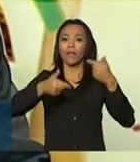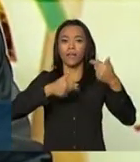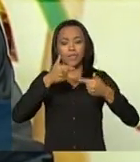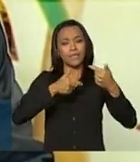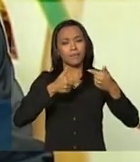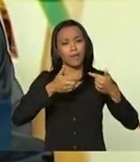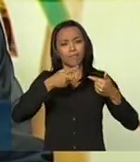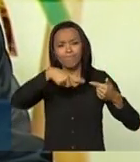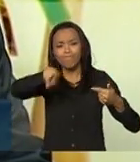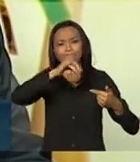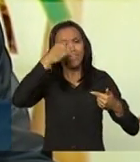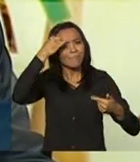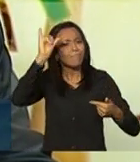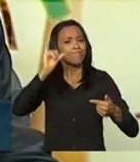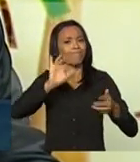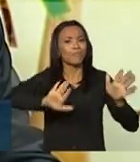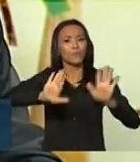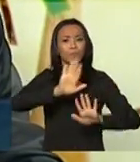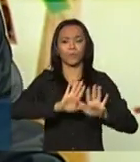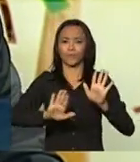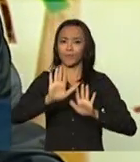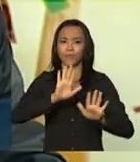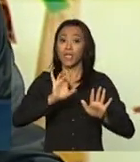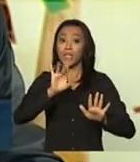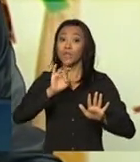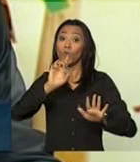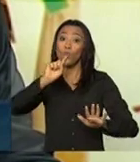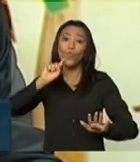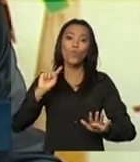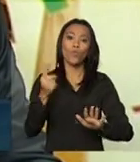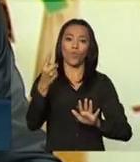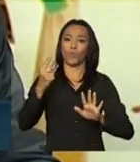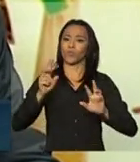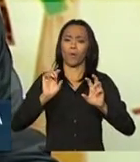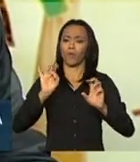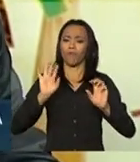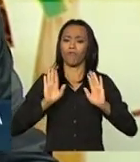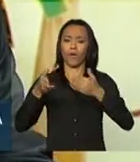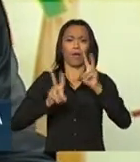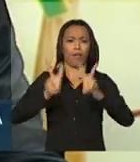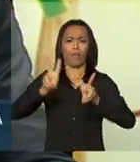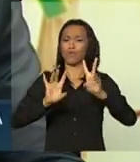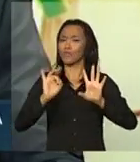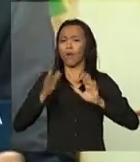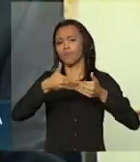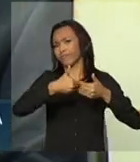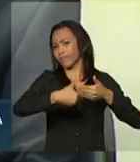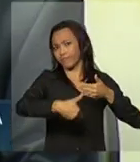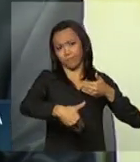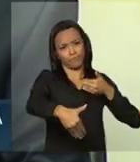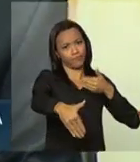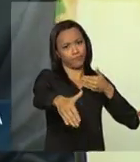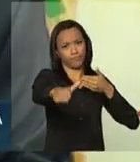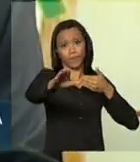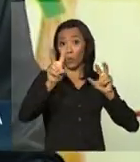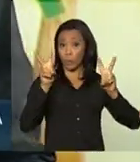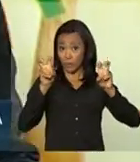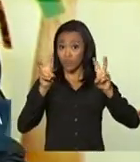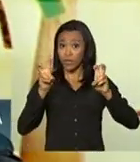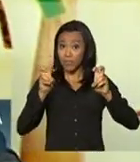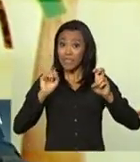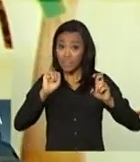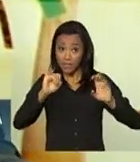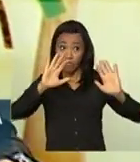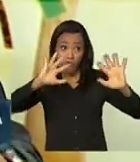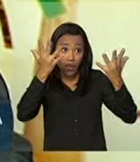prevenção, não especificamente para um evento, para o carnaval. Né? A ideia de trabalhar com o tema se tem